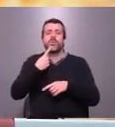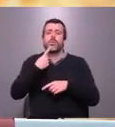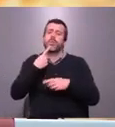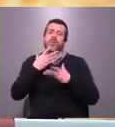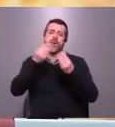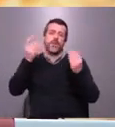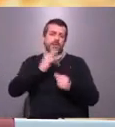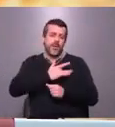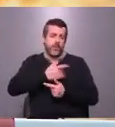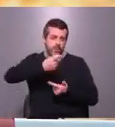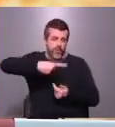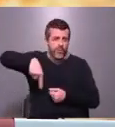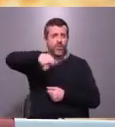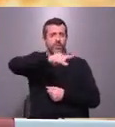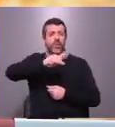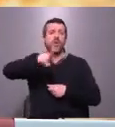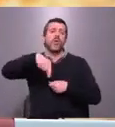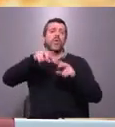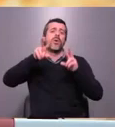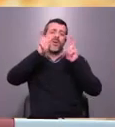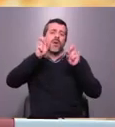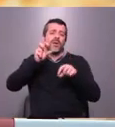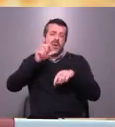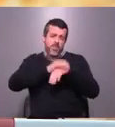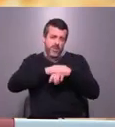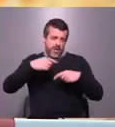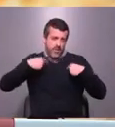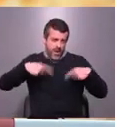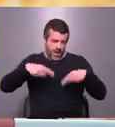com que nos amou a nós, que estávamos mortos por causa dos nossos pecados,